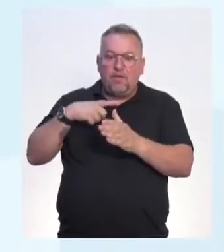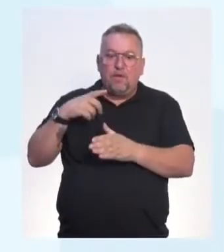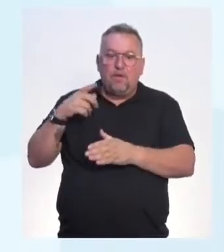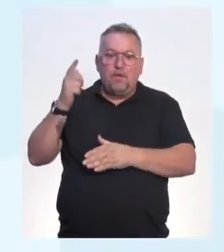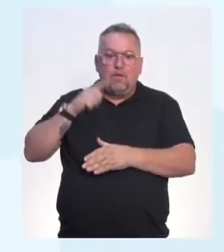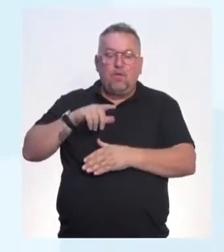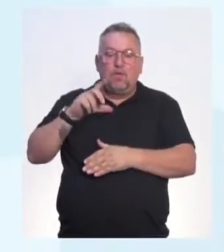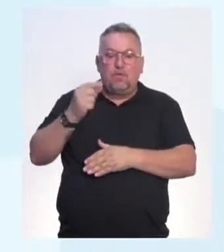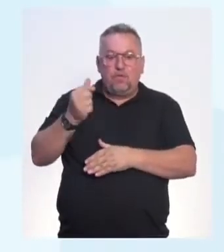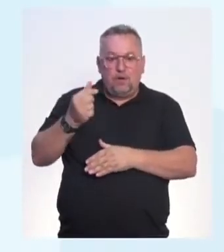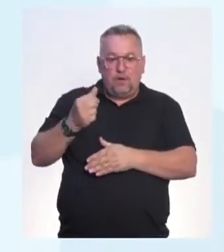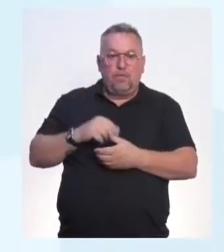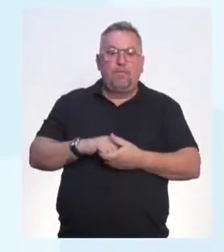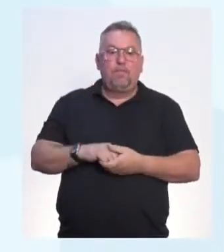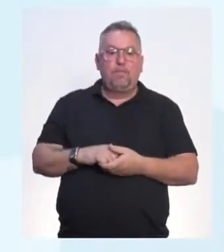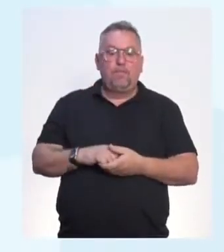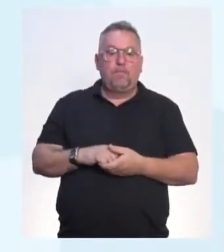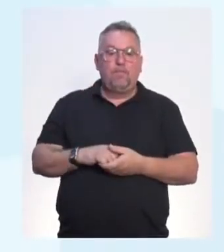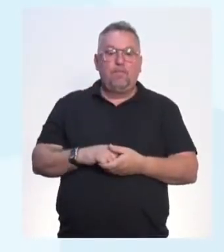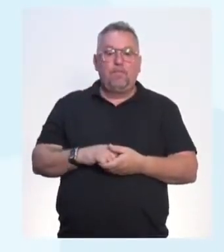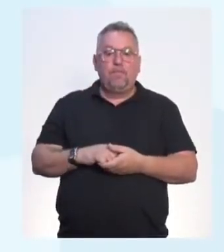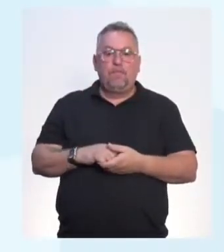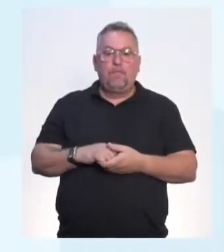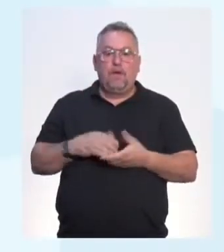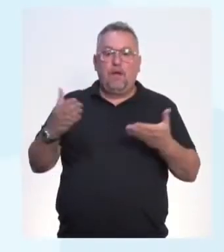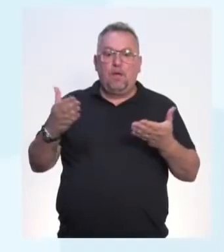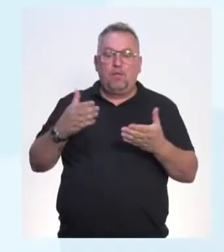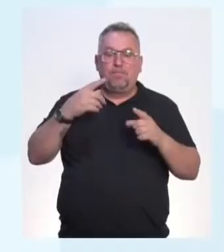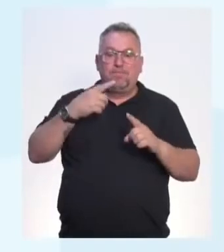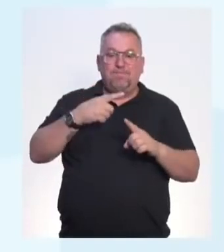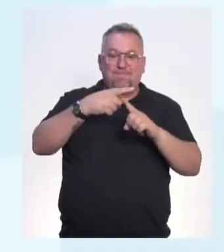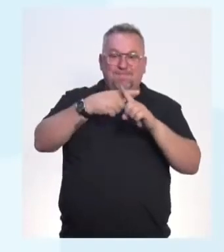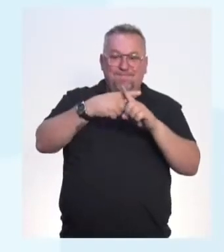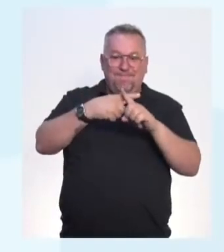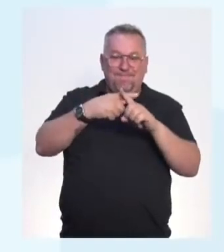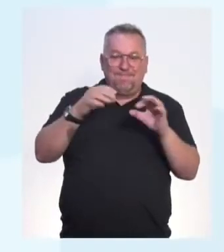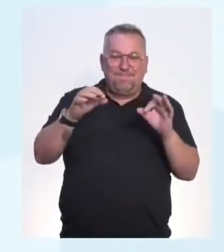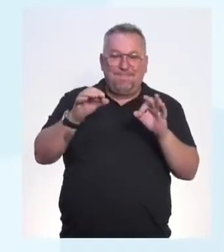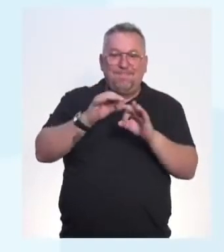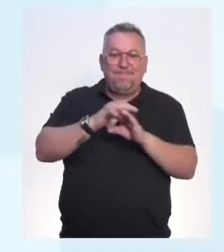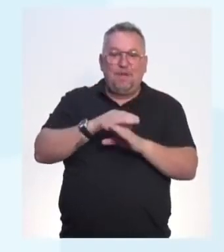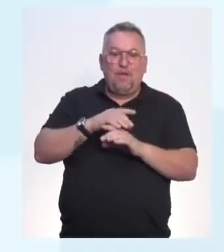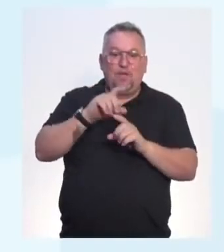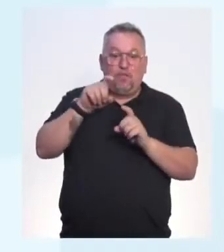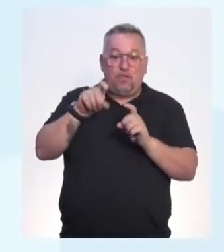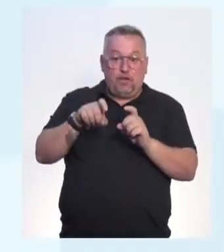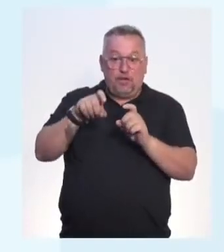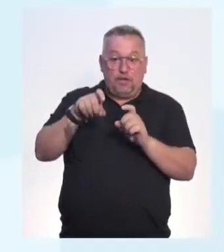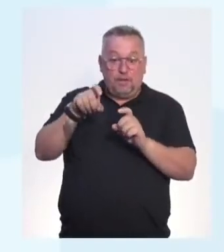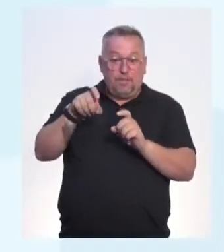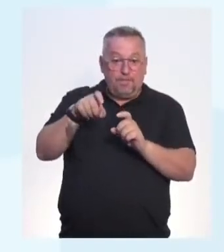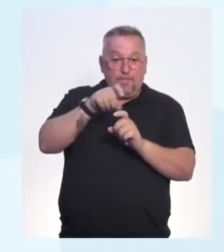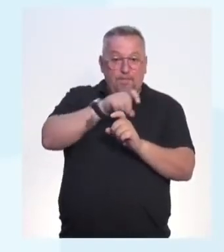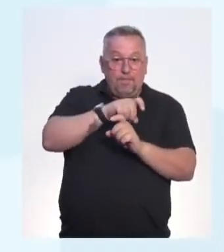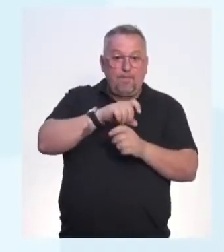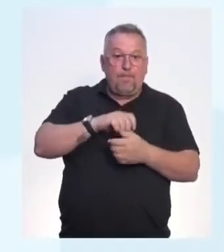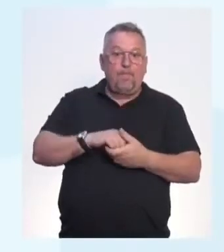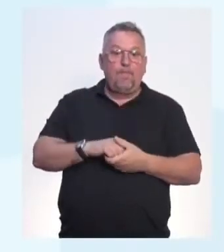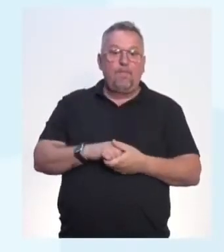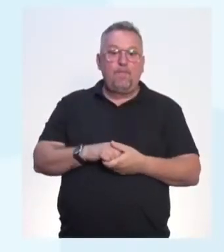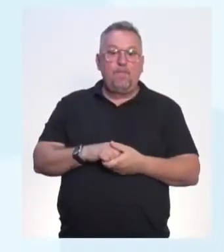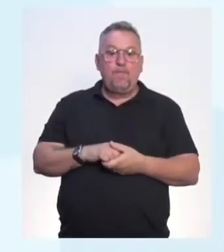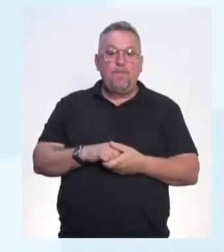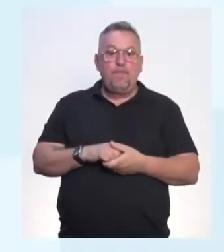fiquei com positivo. Agora, está multiplicando, para finalizar a conta. vou passar a operação inversa, que é a